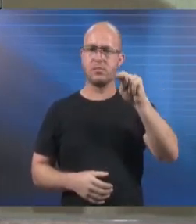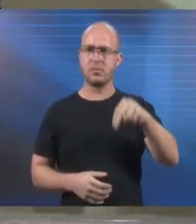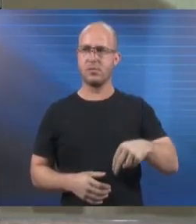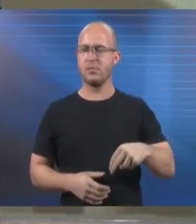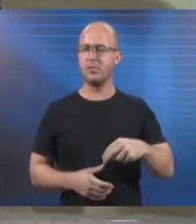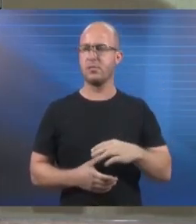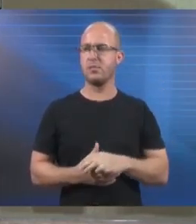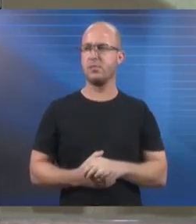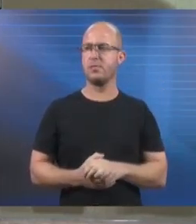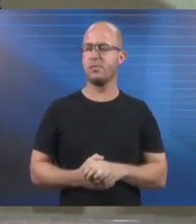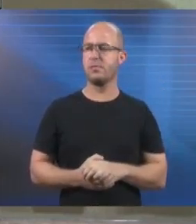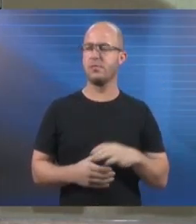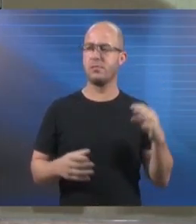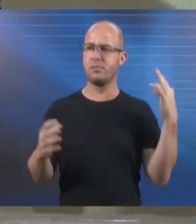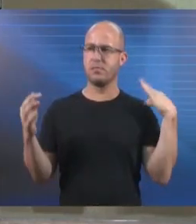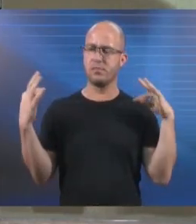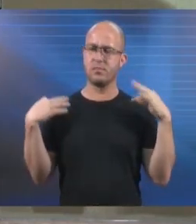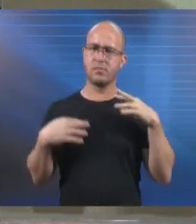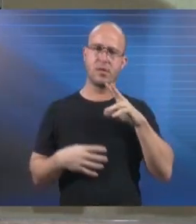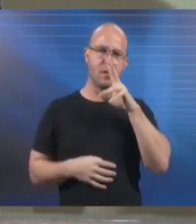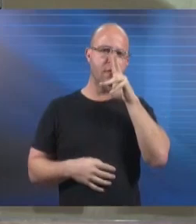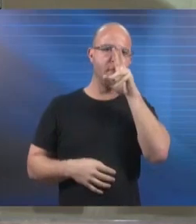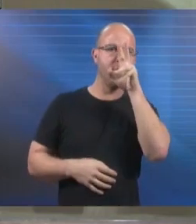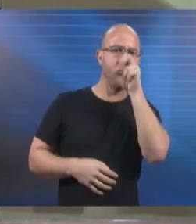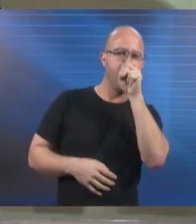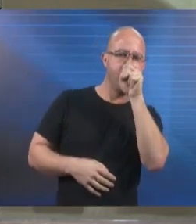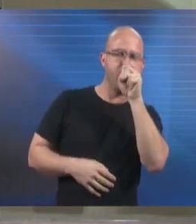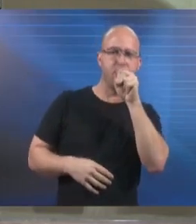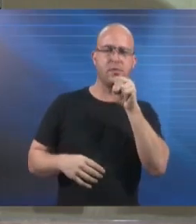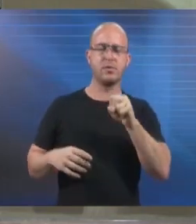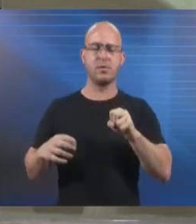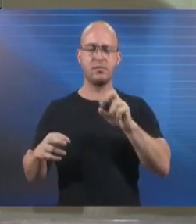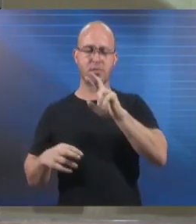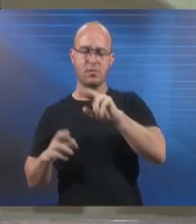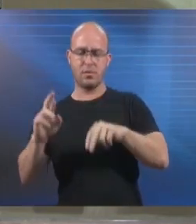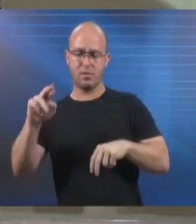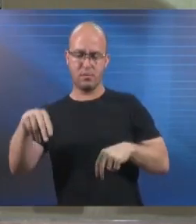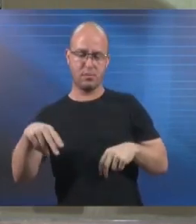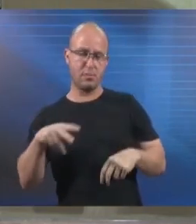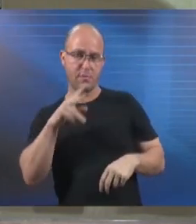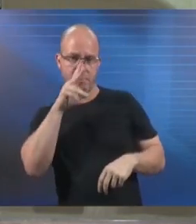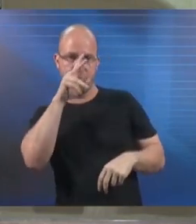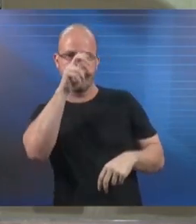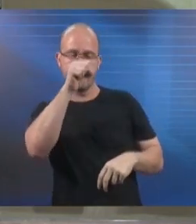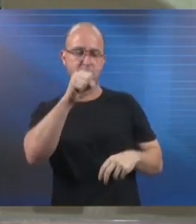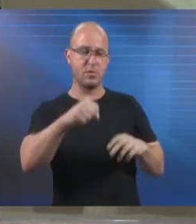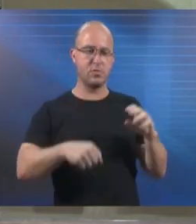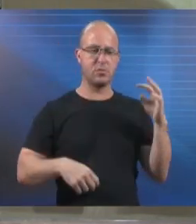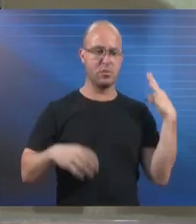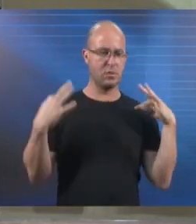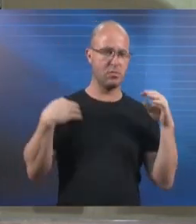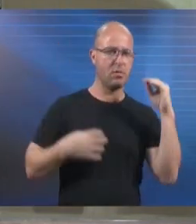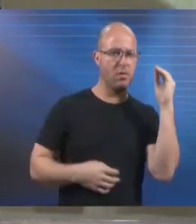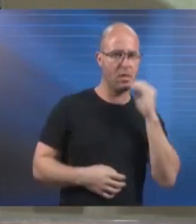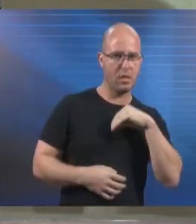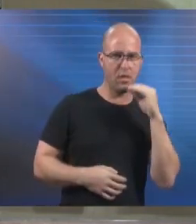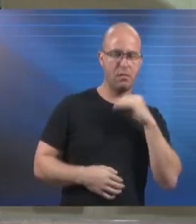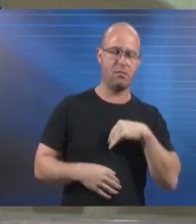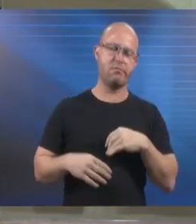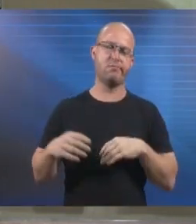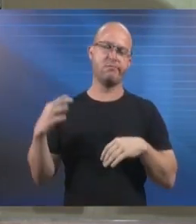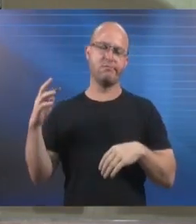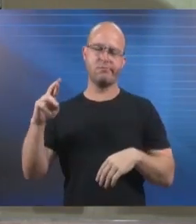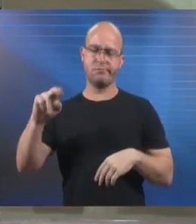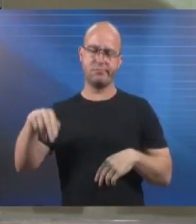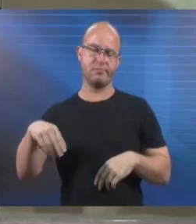do Norte turismo forte Rio Grande do Norte forte turismo fraco Rio Grande do Norte fraco